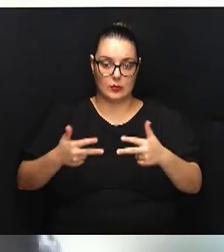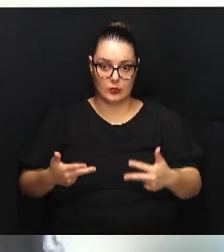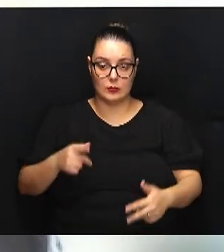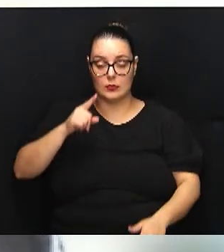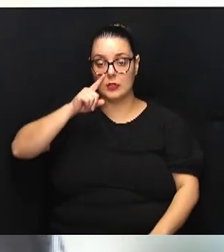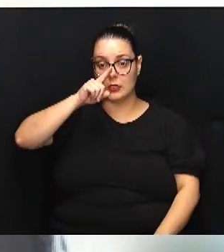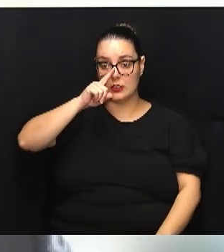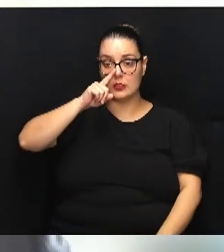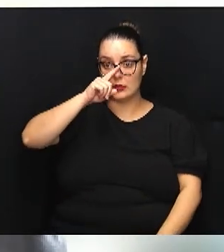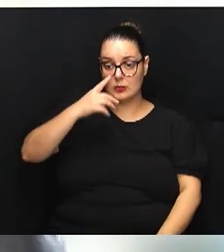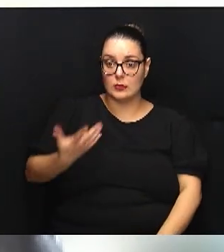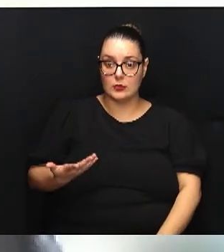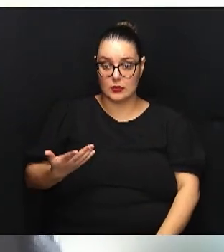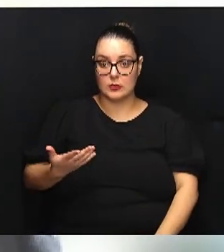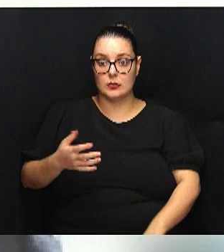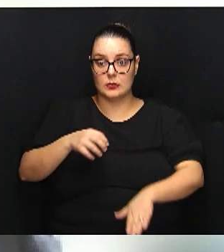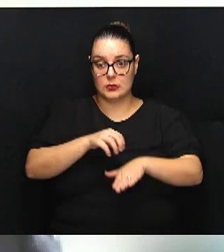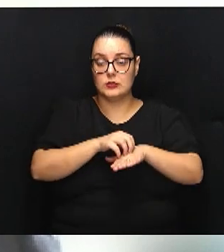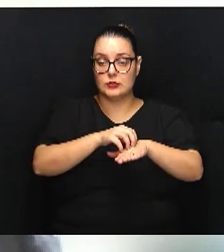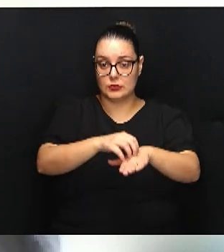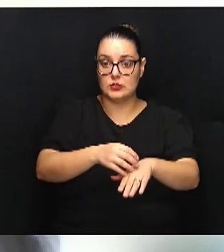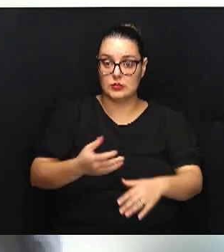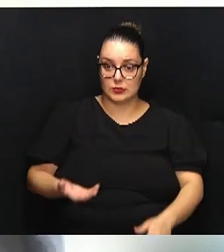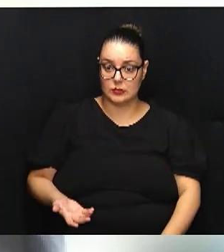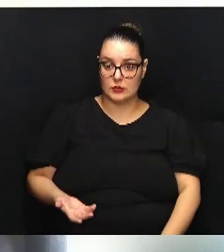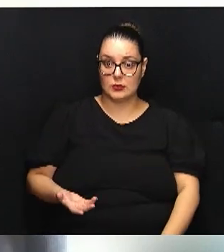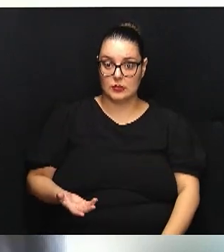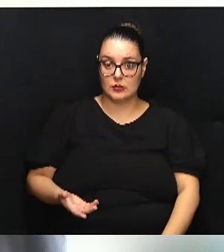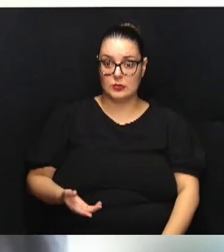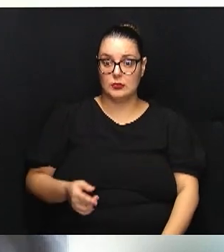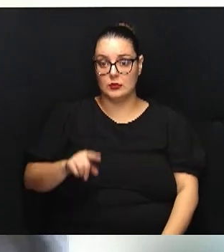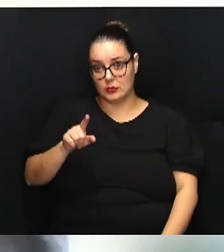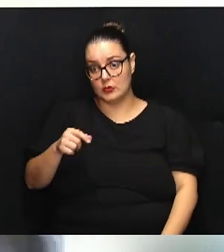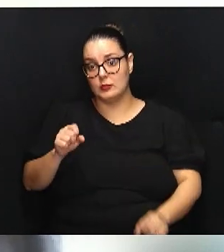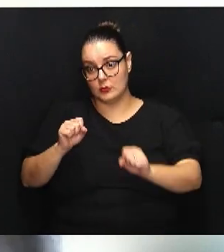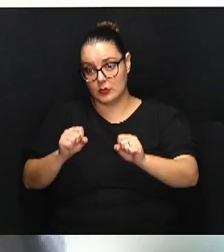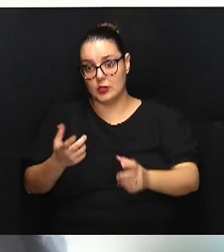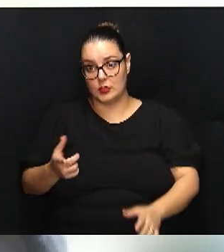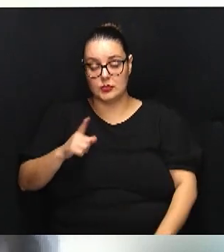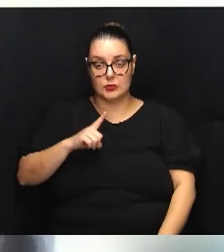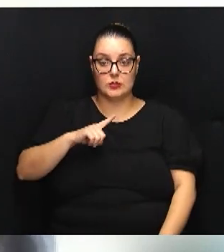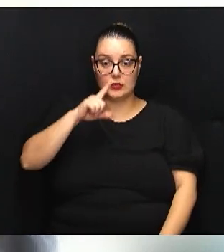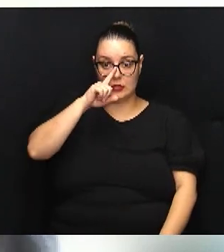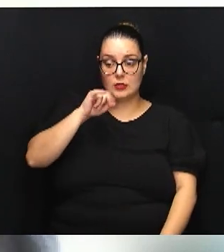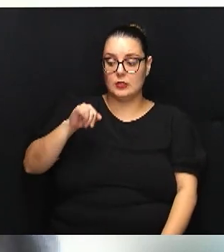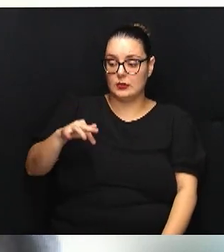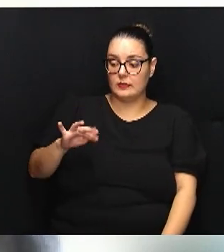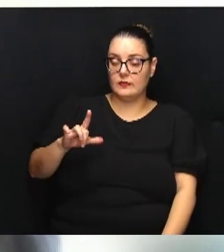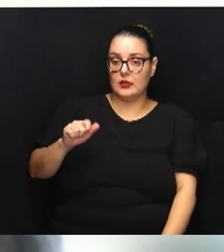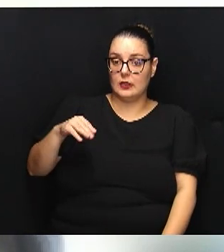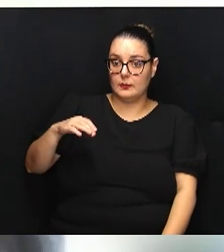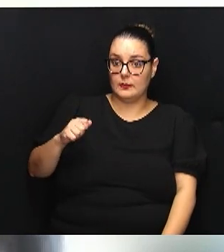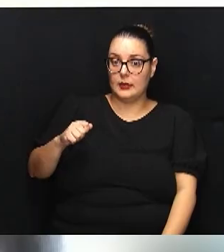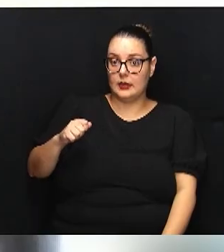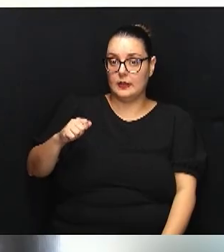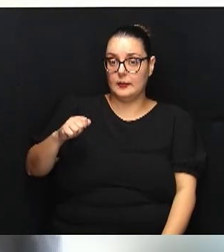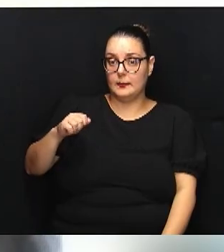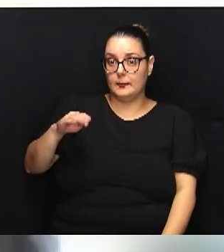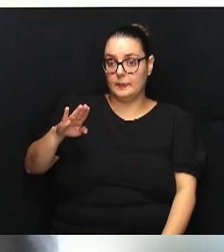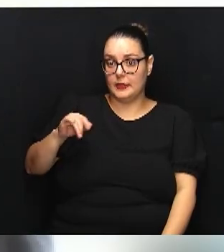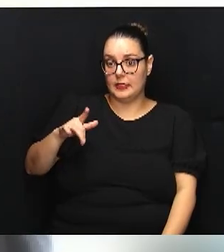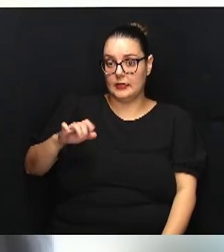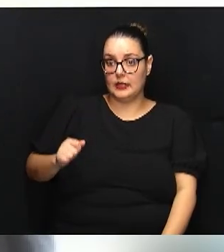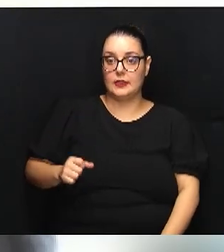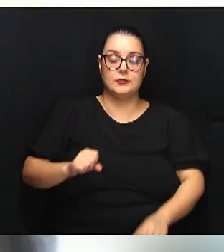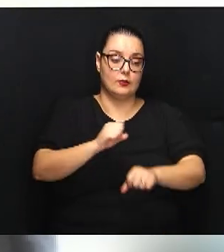como produto perigoso que está sendo transportado, aquele que tem um risco de